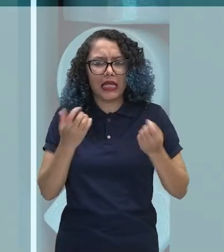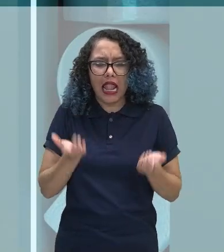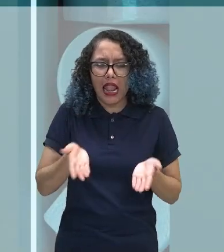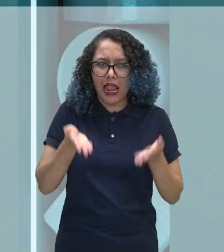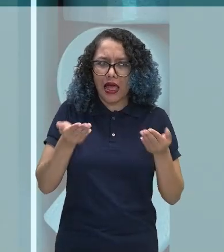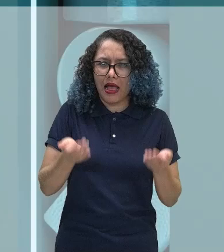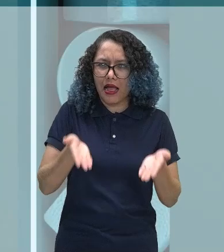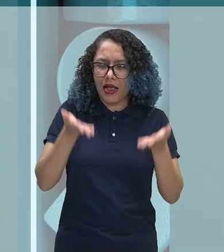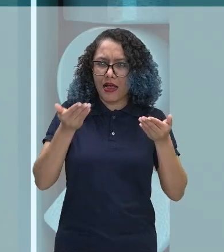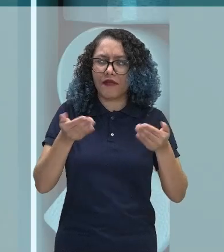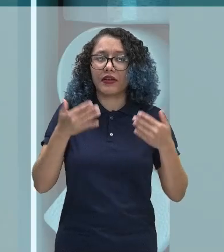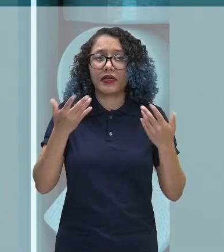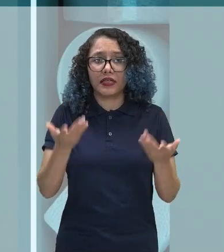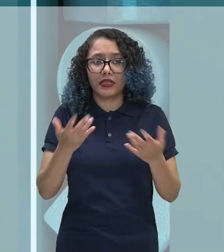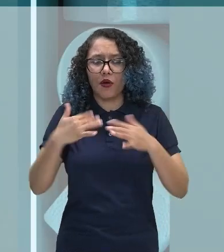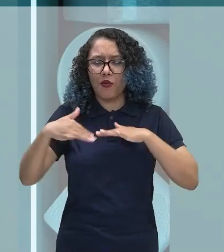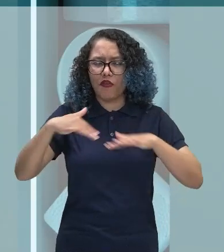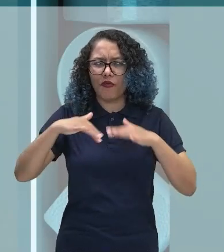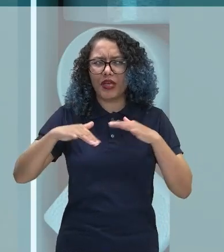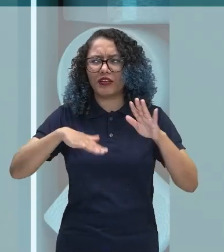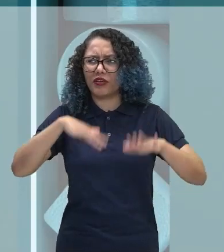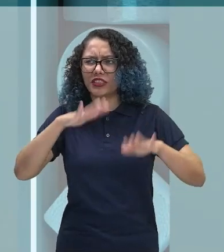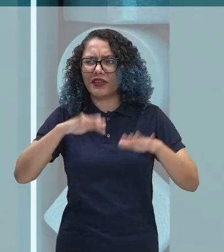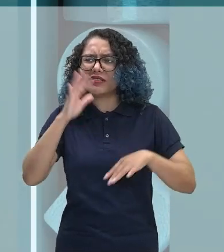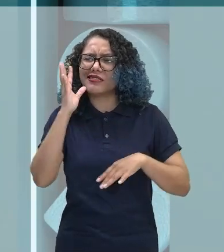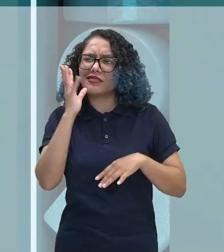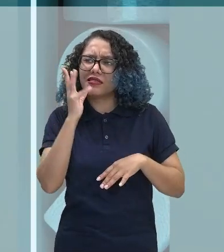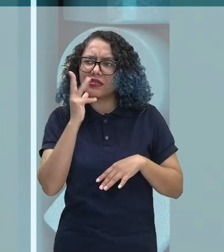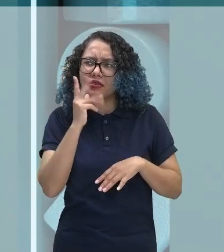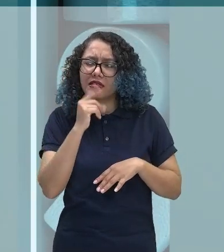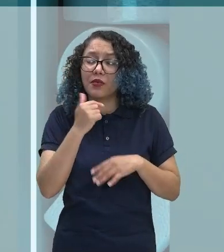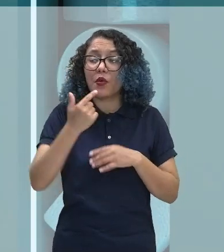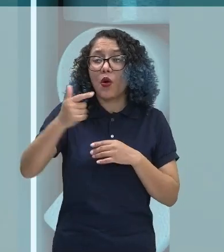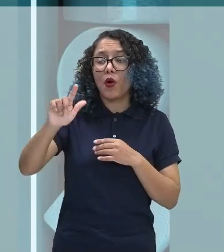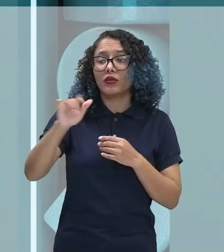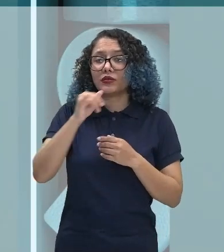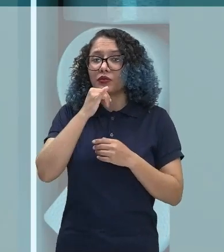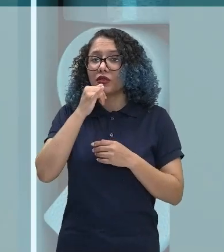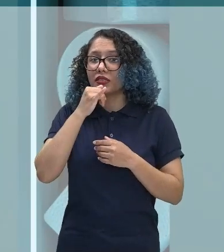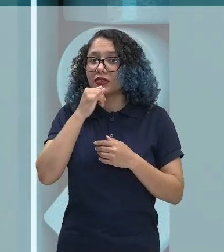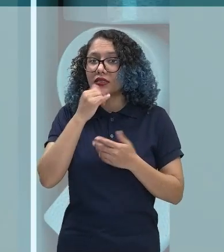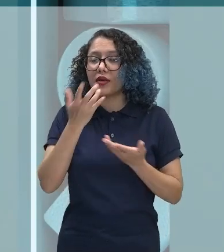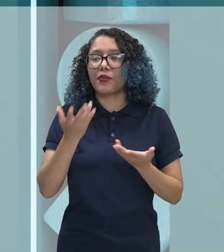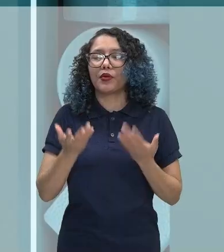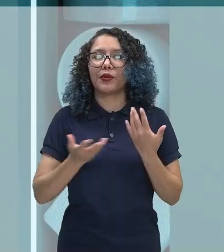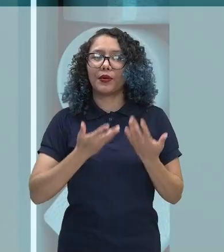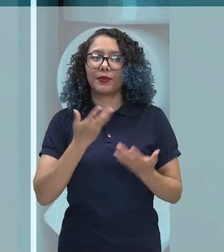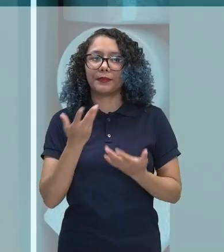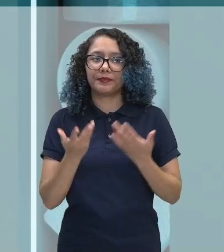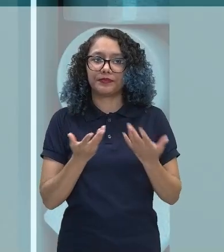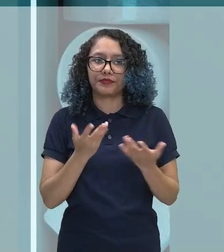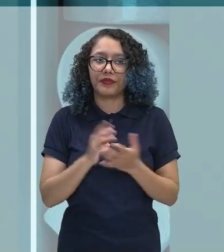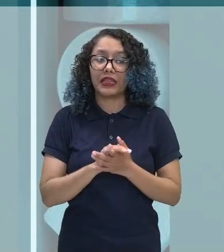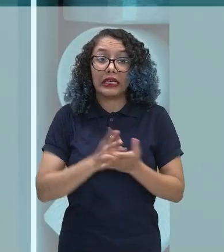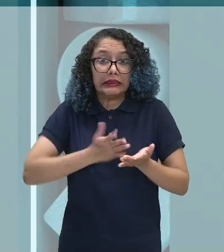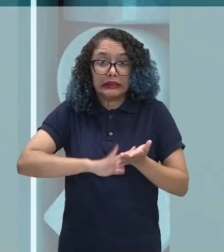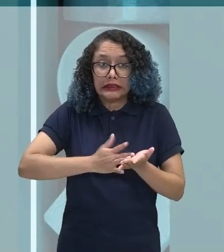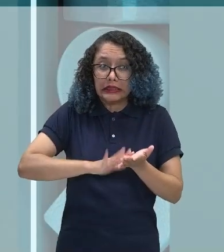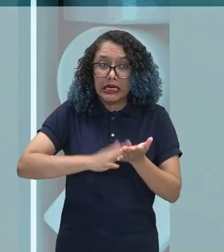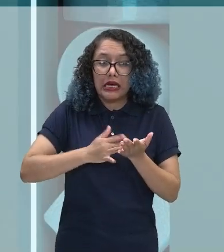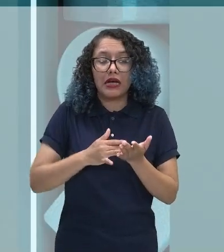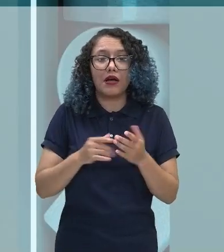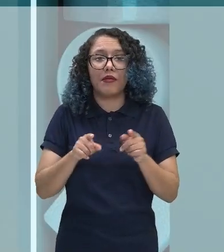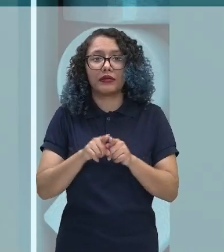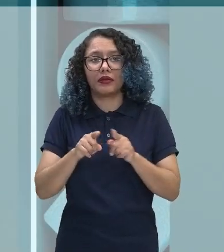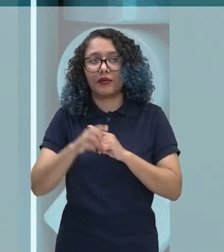os movimentos são bem lentos. Já outras danças, como, por exemplo, o samba, o